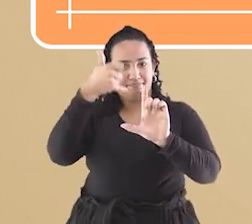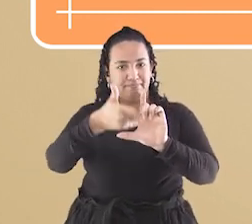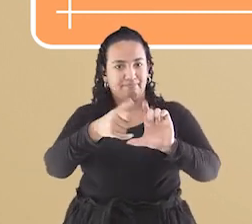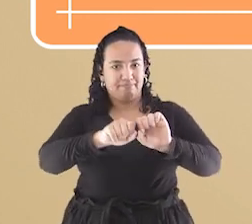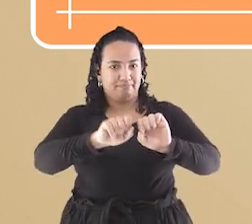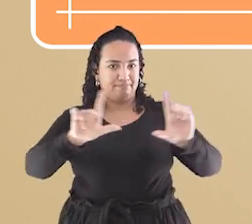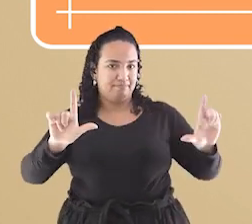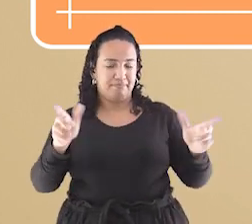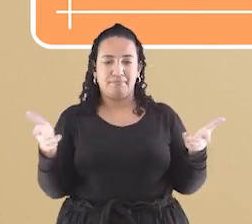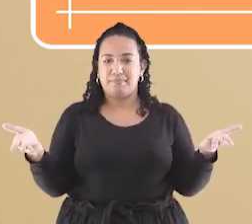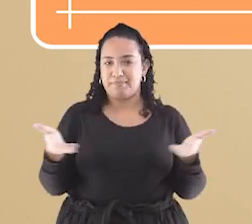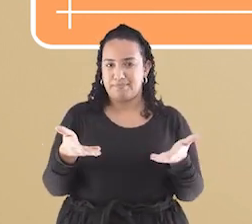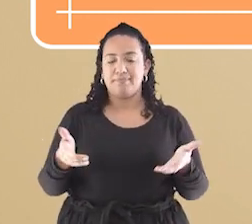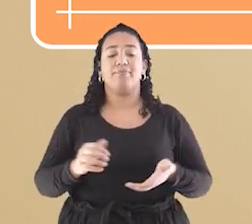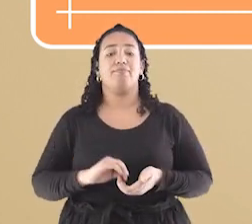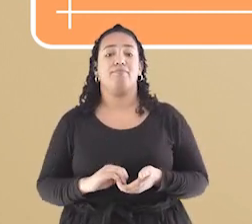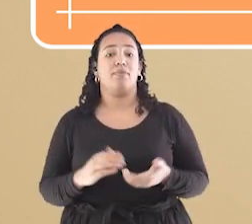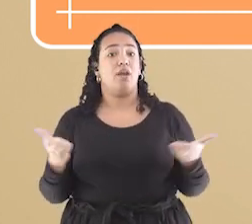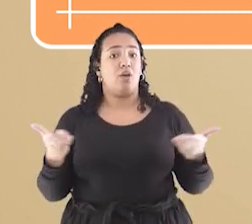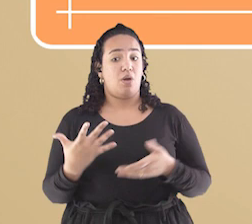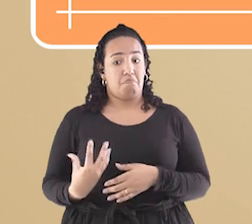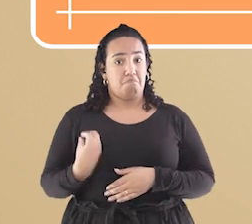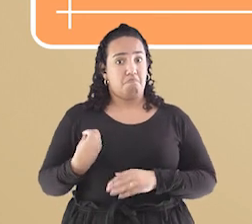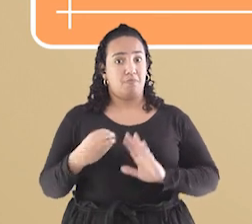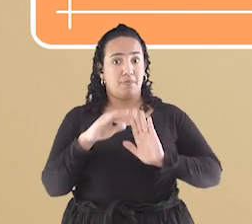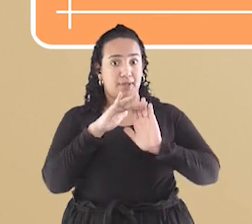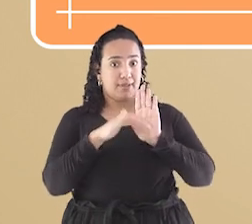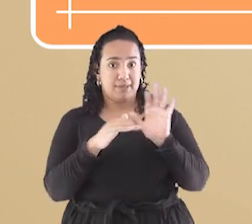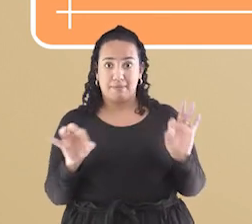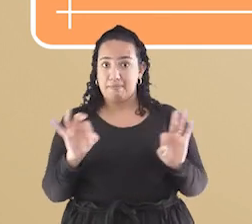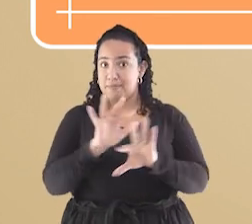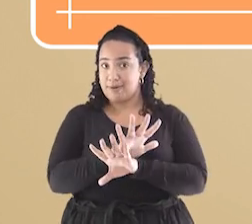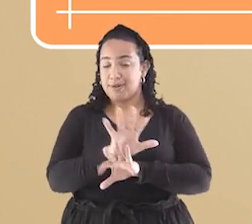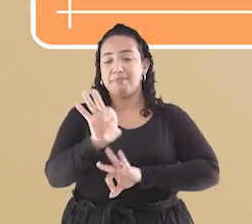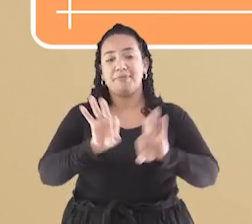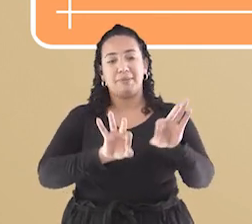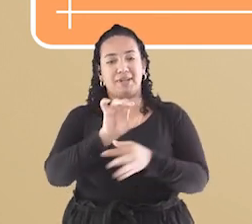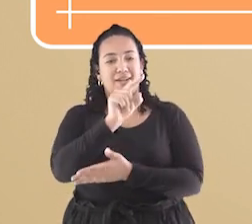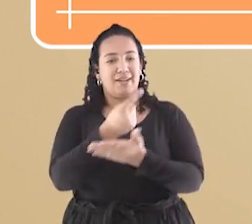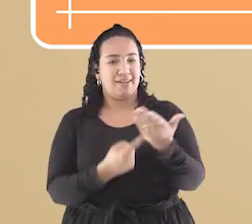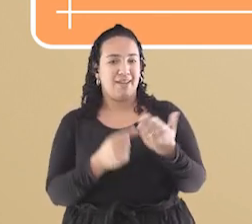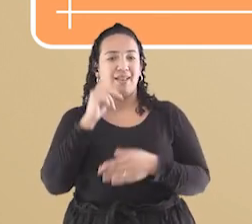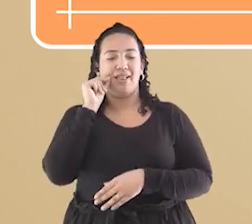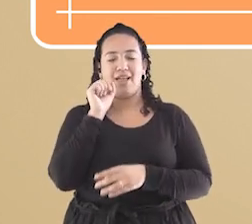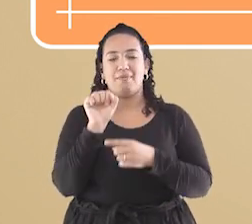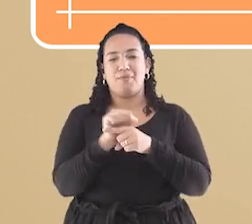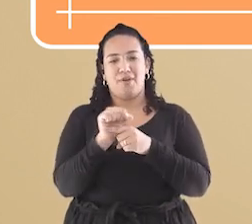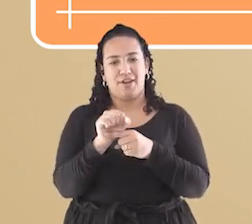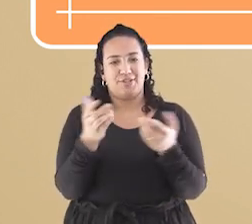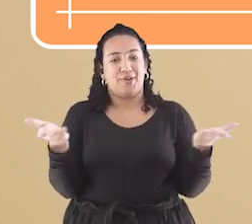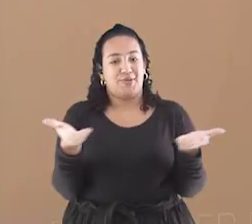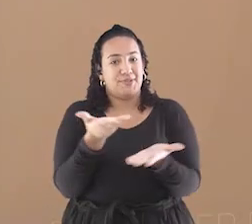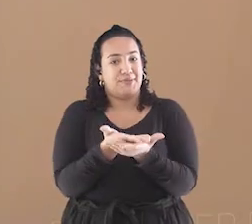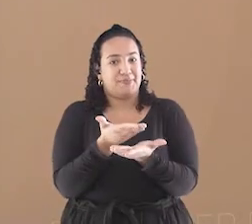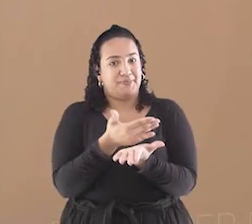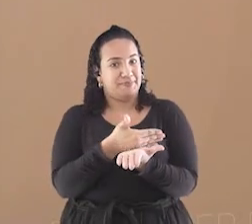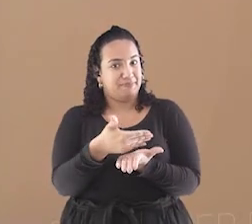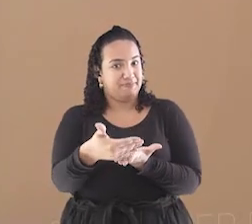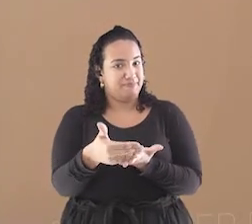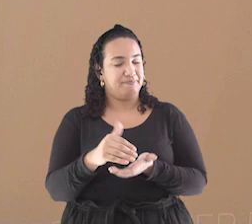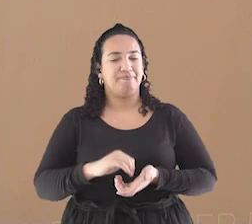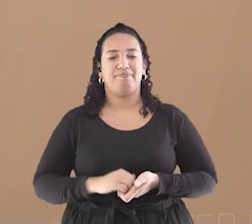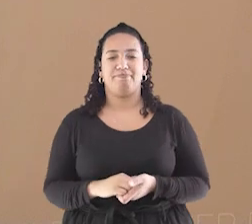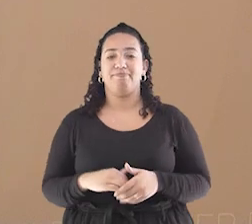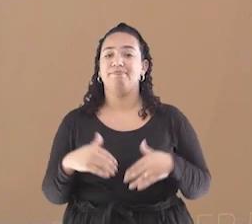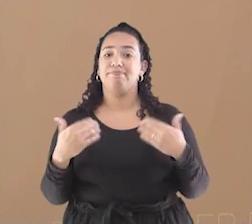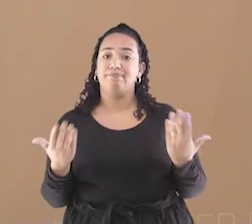na tela. Agora que você já marcou sua presença, pega caderno, lápis e borracha que a nossa aula já vai começar. Nossa